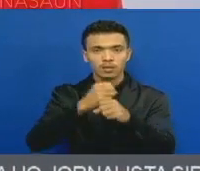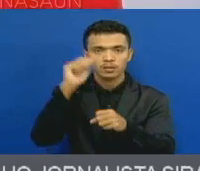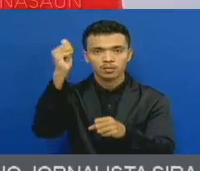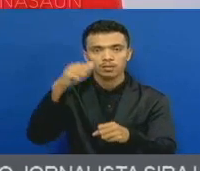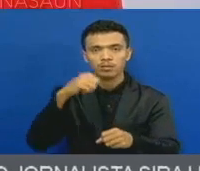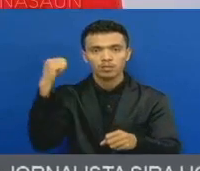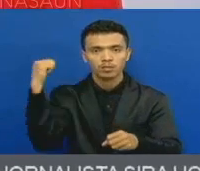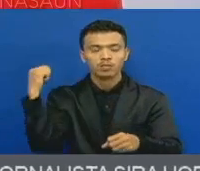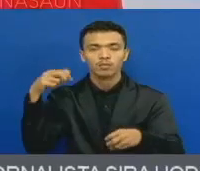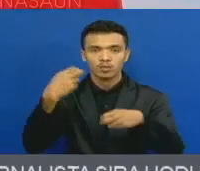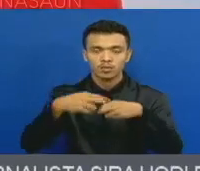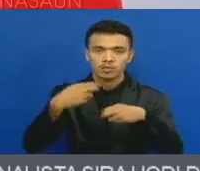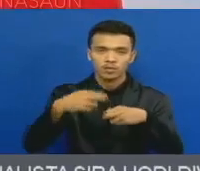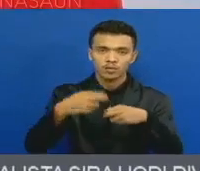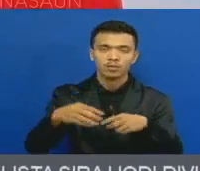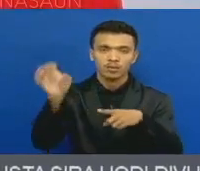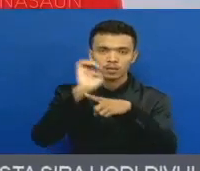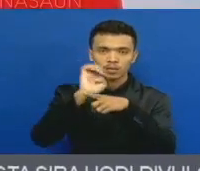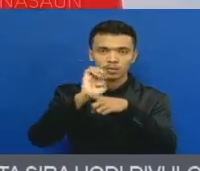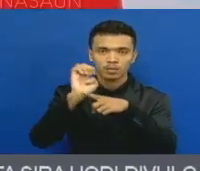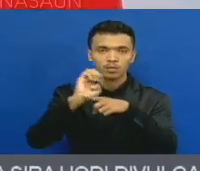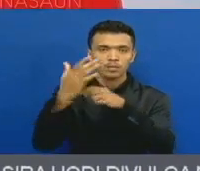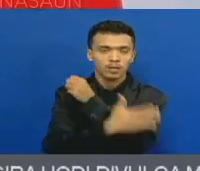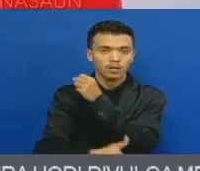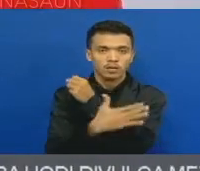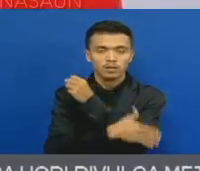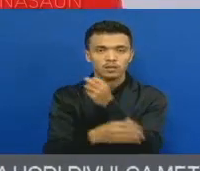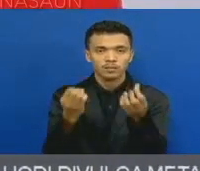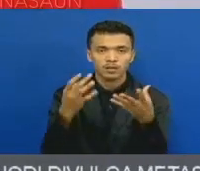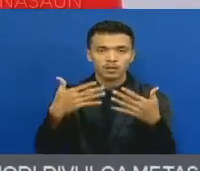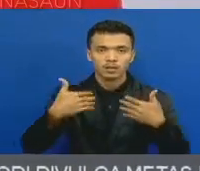pior lhe estão. Situação e economia, rai barbárdia e mundo.